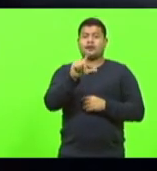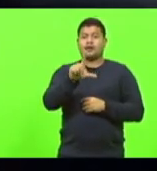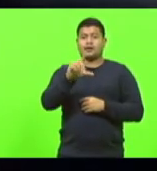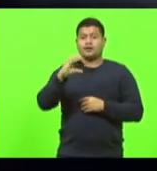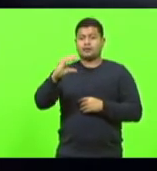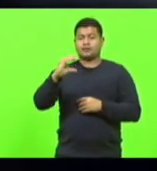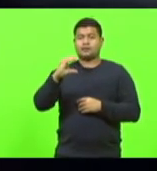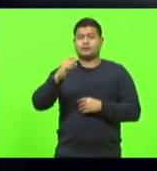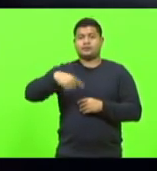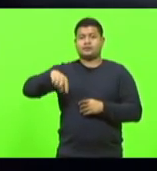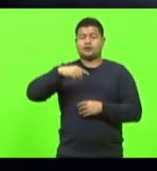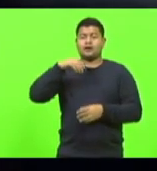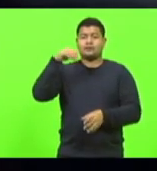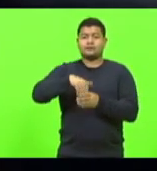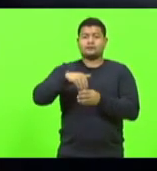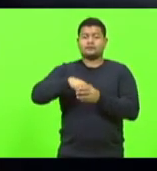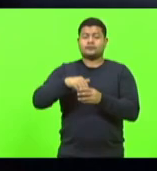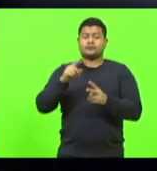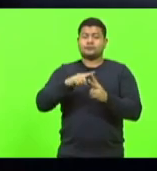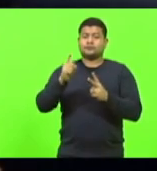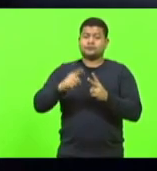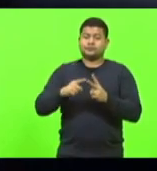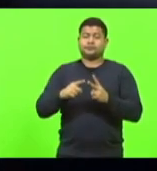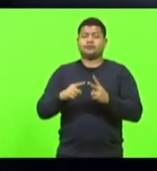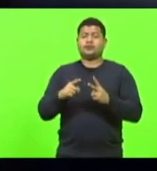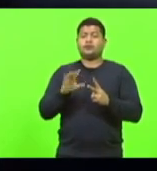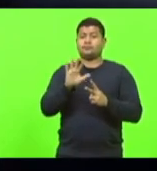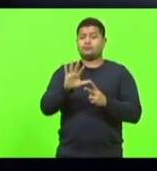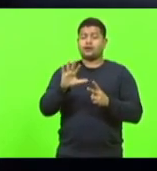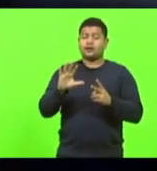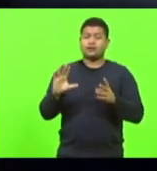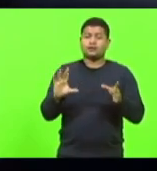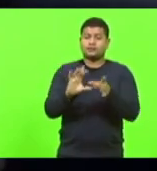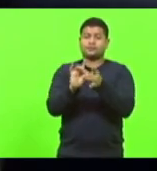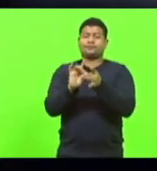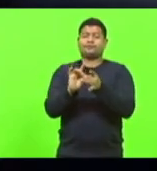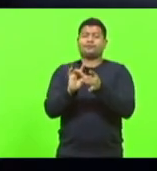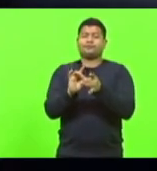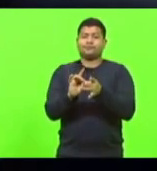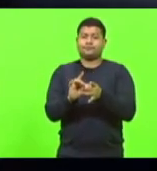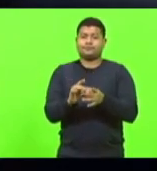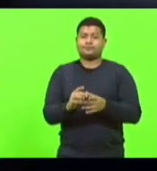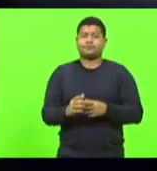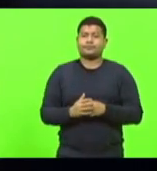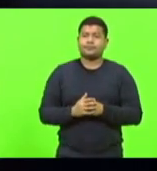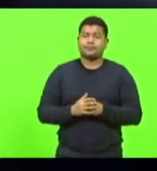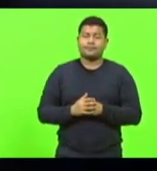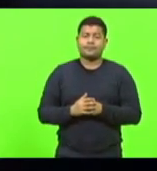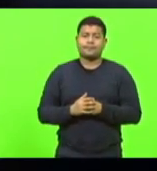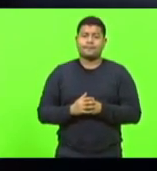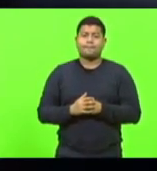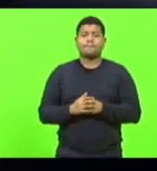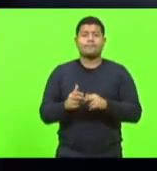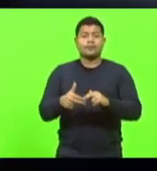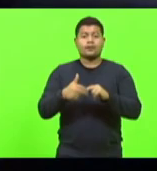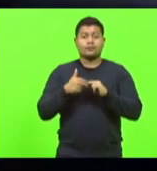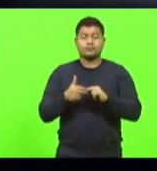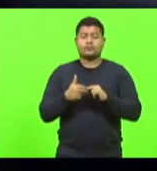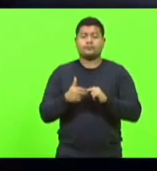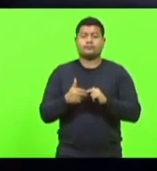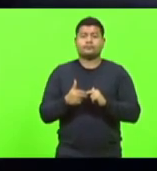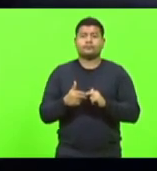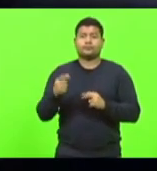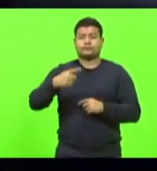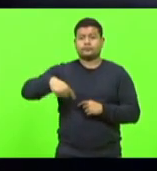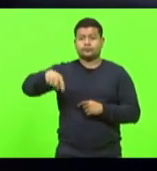vamos votar embora seja duas votações separadas a mais que são assuntos presidentes que estão interligados por isso nós